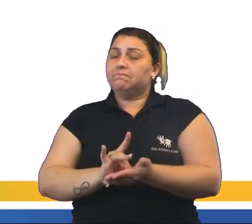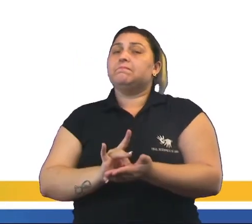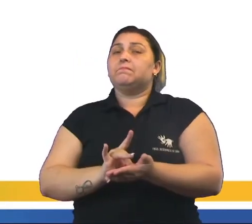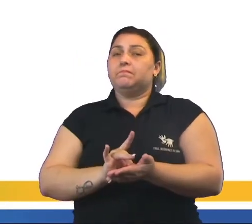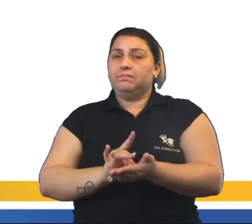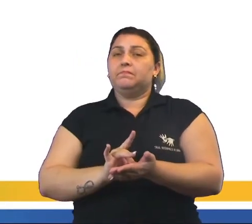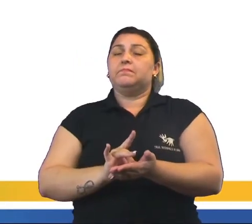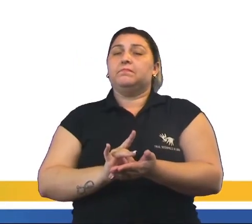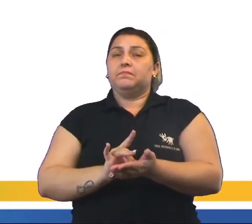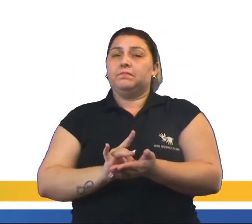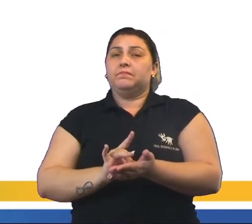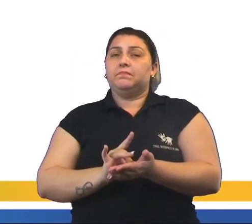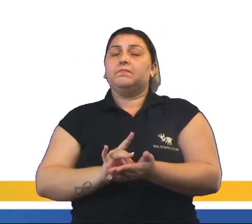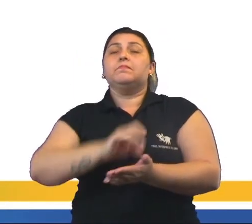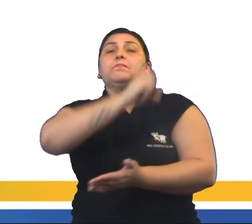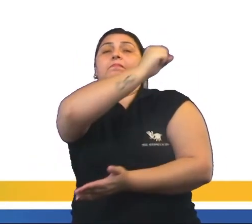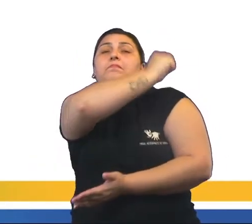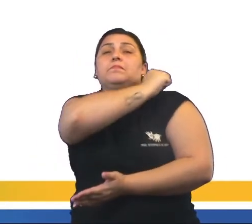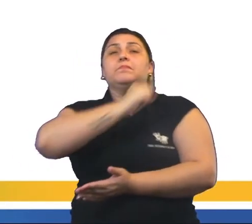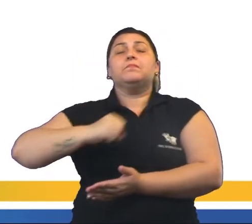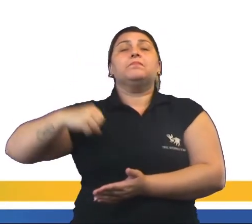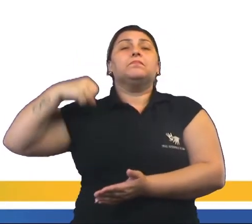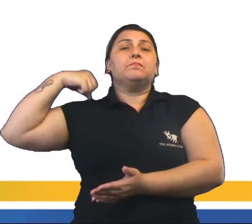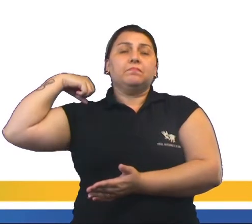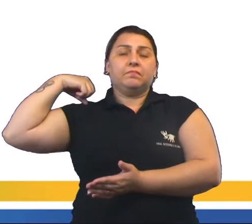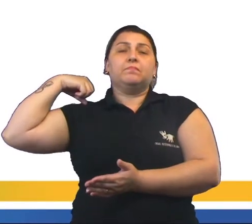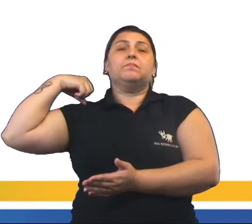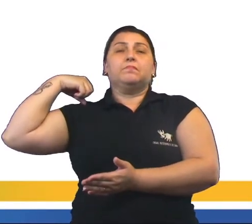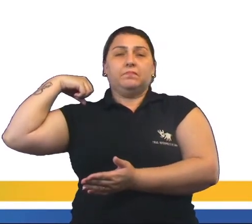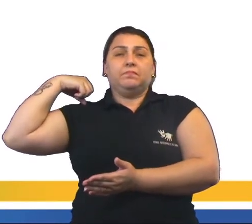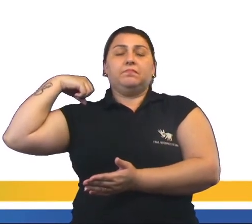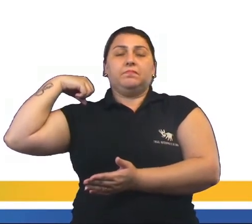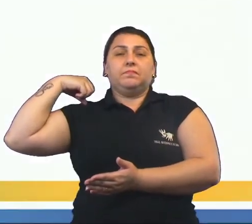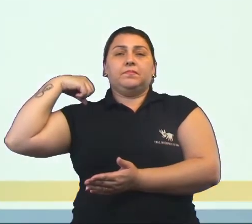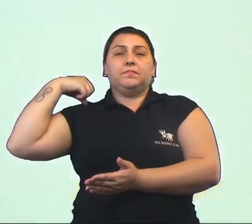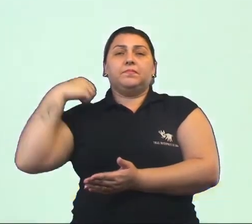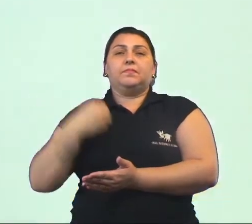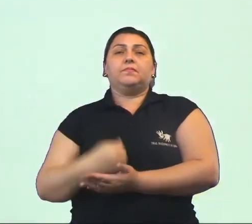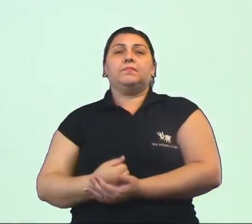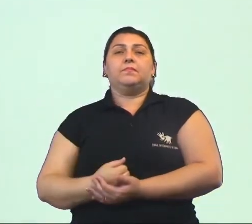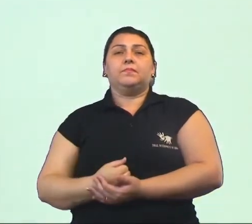absoluta. E Sócrates, ele batia muito nisso.